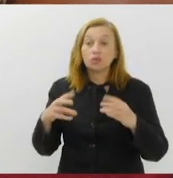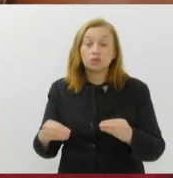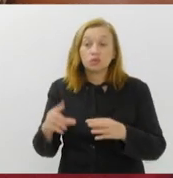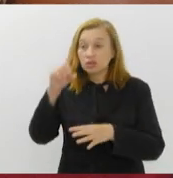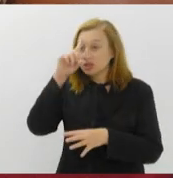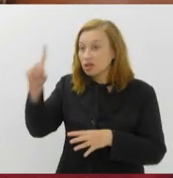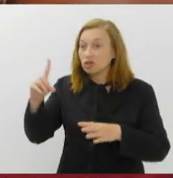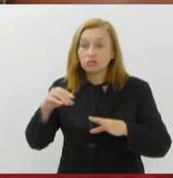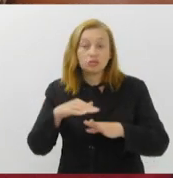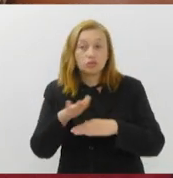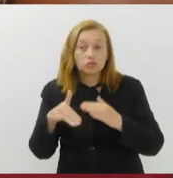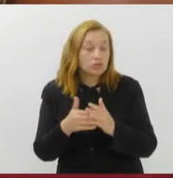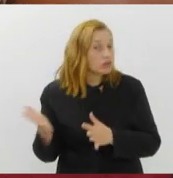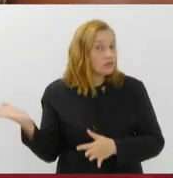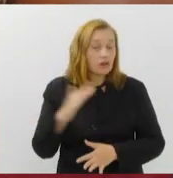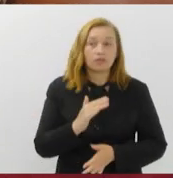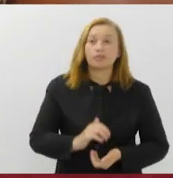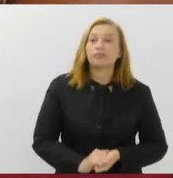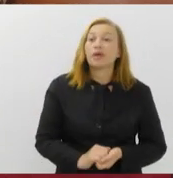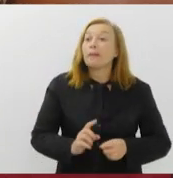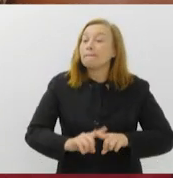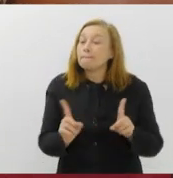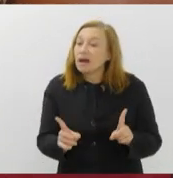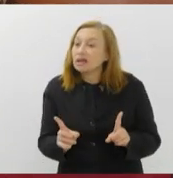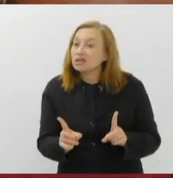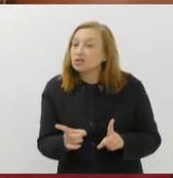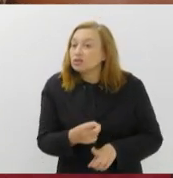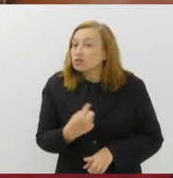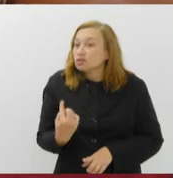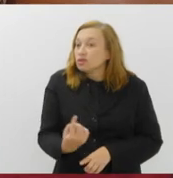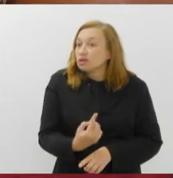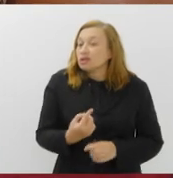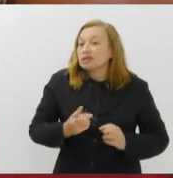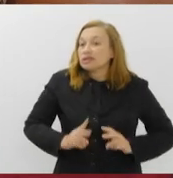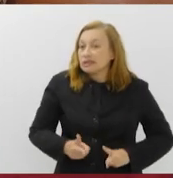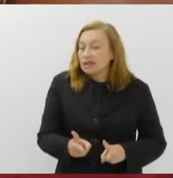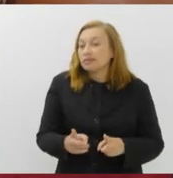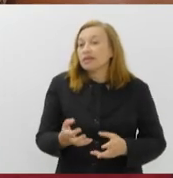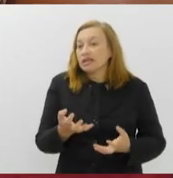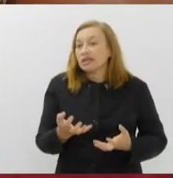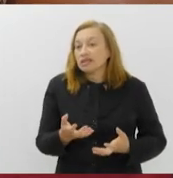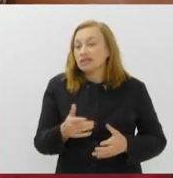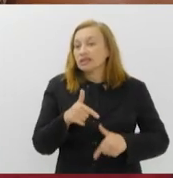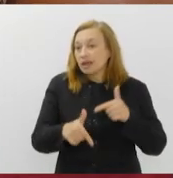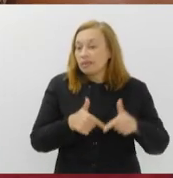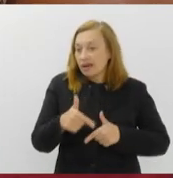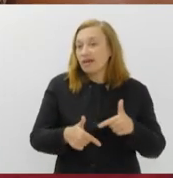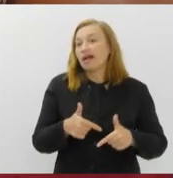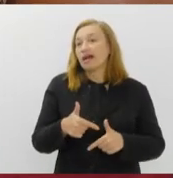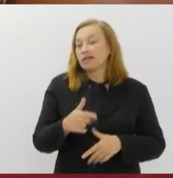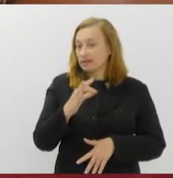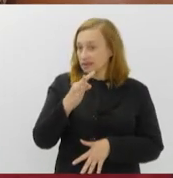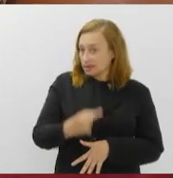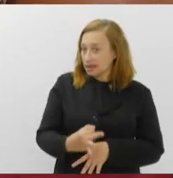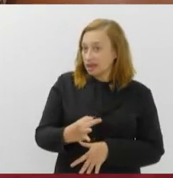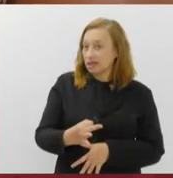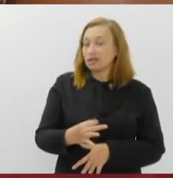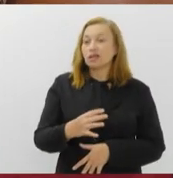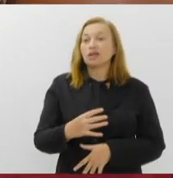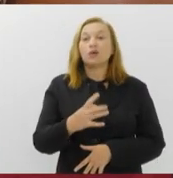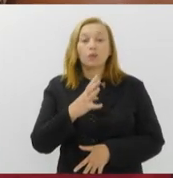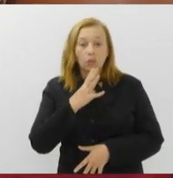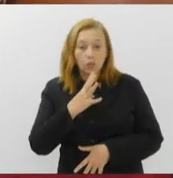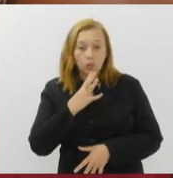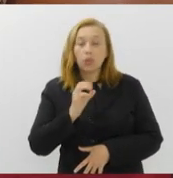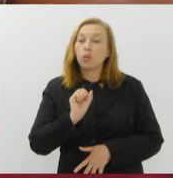e vamos embora, né? Mas a gente sempre quis trabalhar da melhor forma e a gente quer ser reconhecido, a gente quer fazer tudo direitinho, da melhor forma